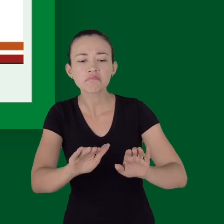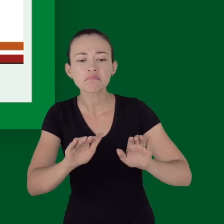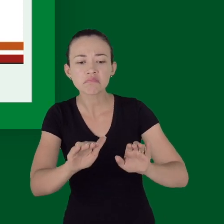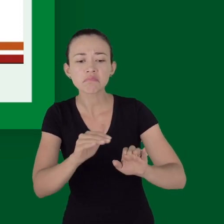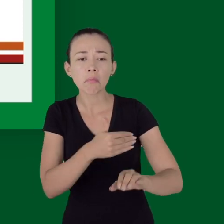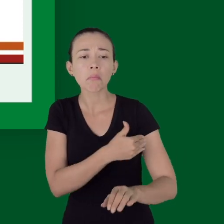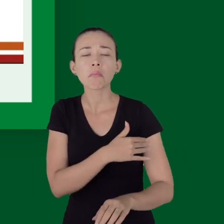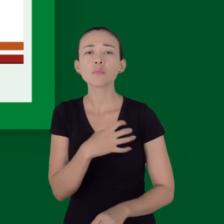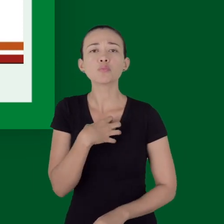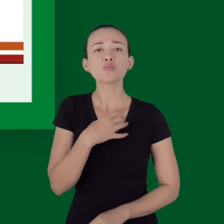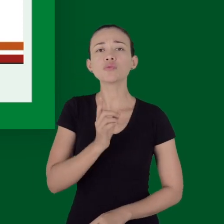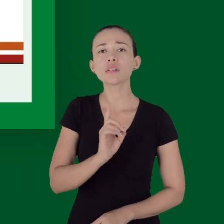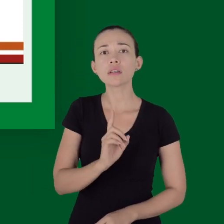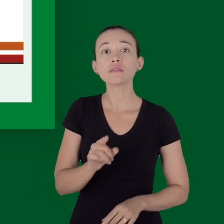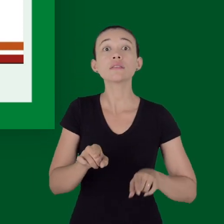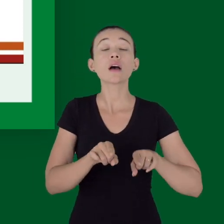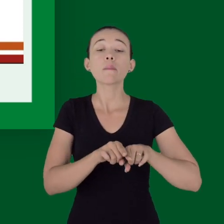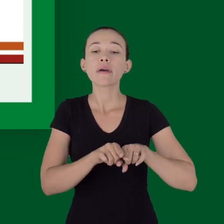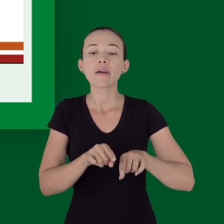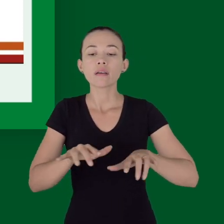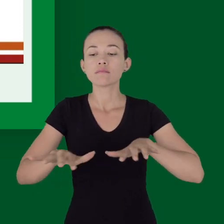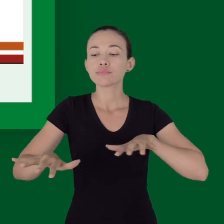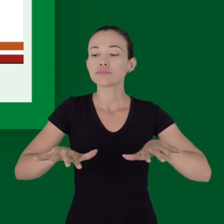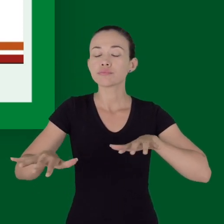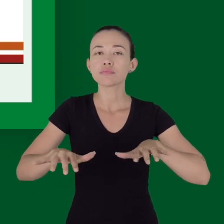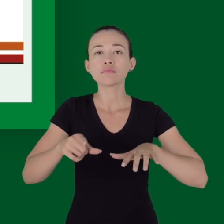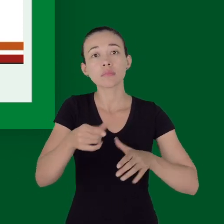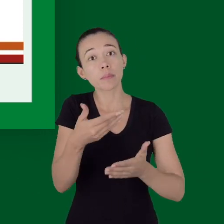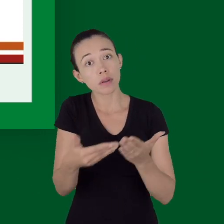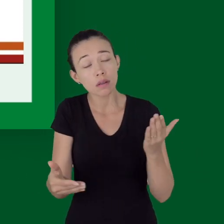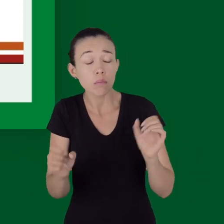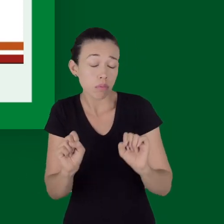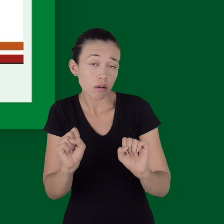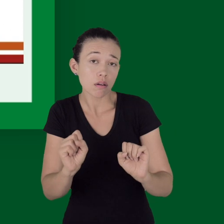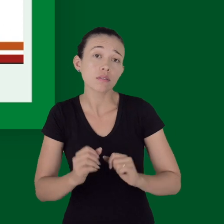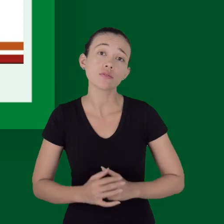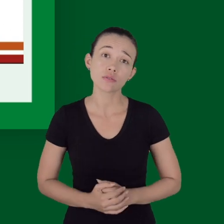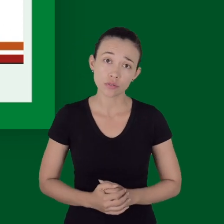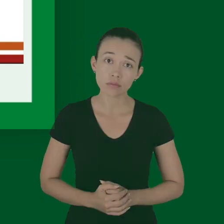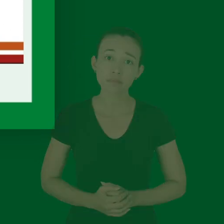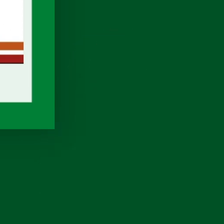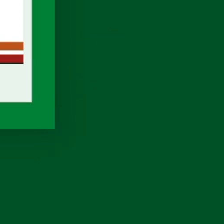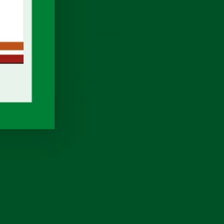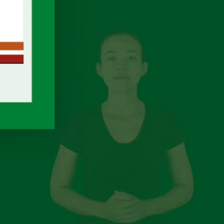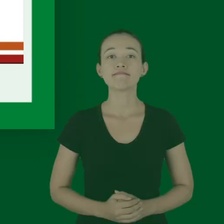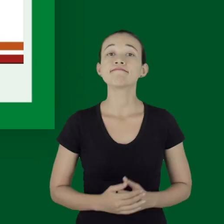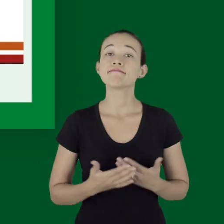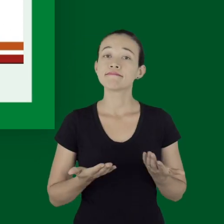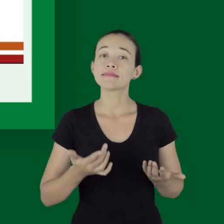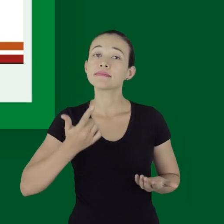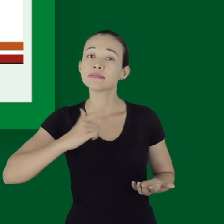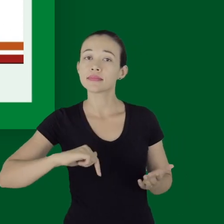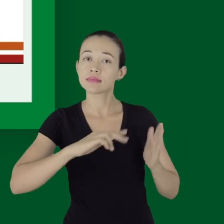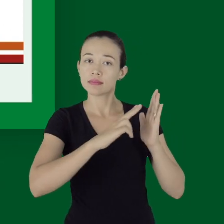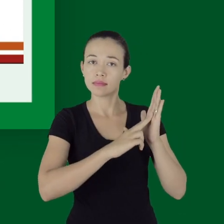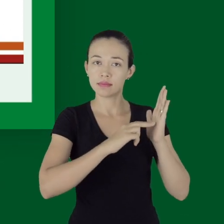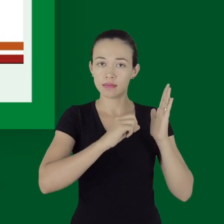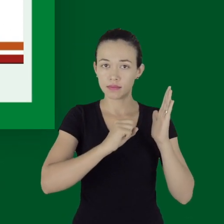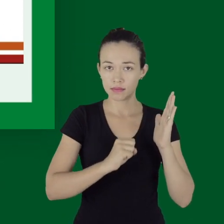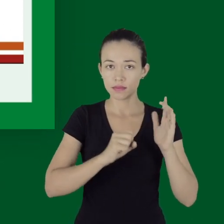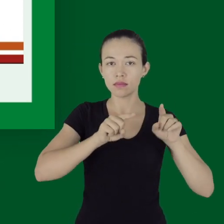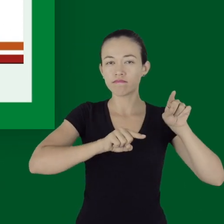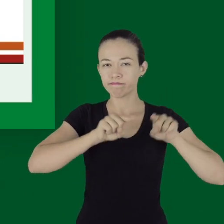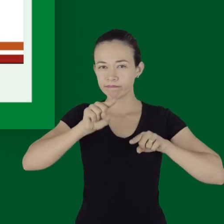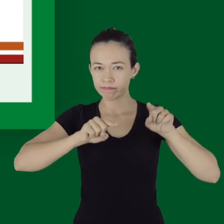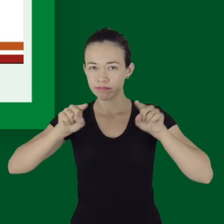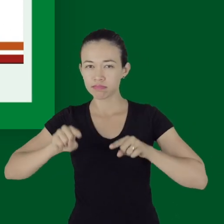né? São sintomas visuais, mas pode ter até motor também. Então, faz diagnóstico diferencial com AVC. Distúrbio do eletrolítico,